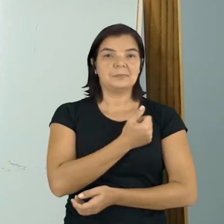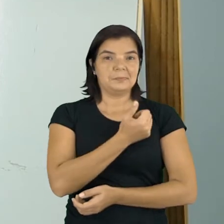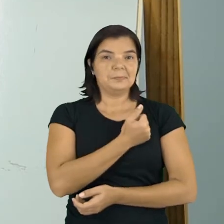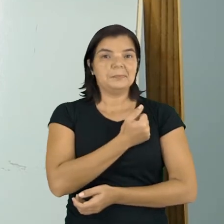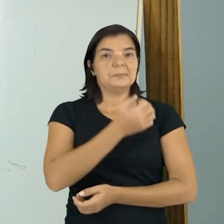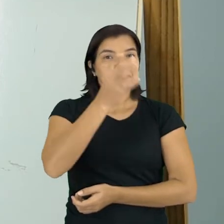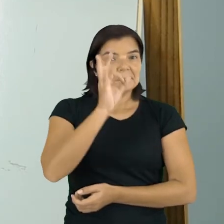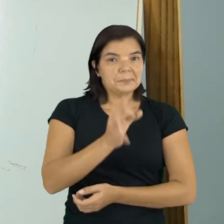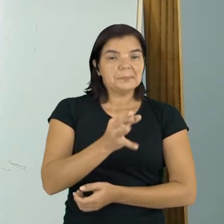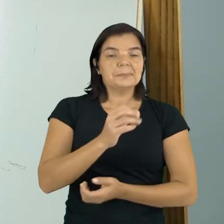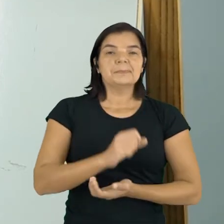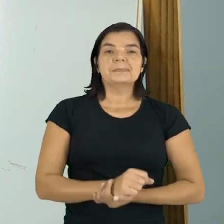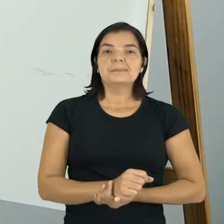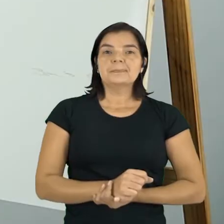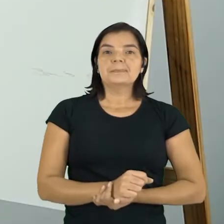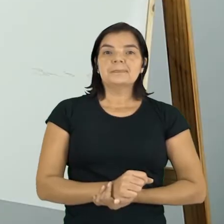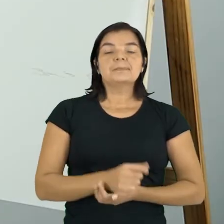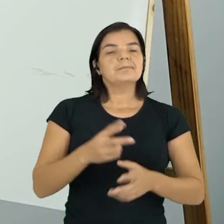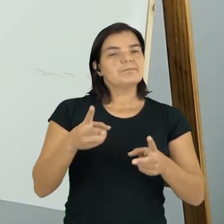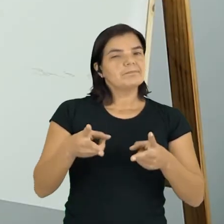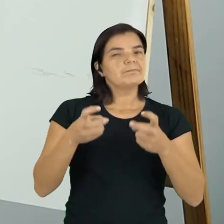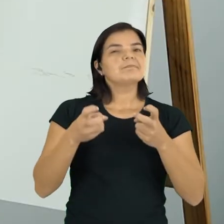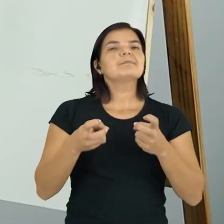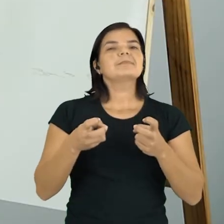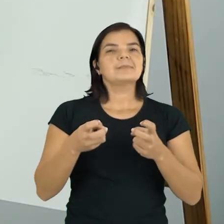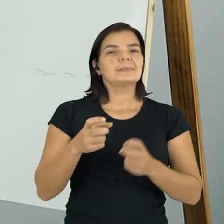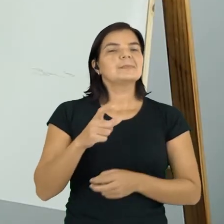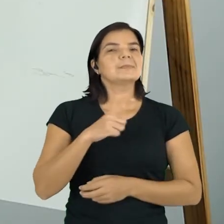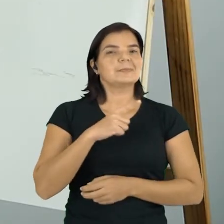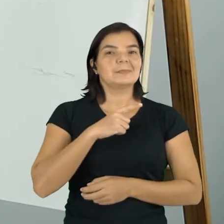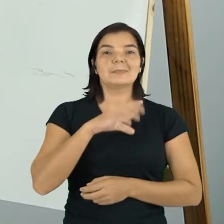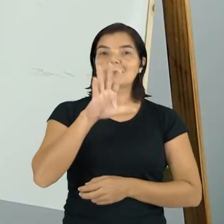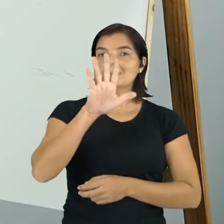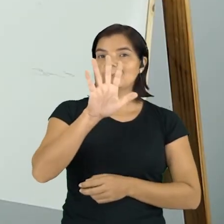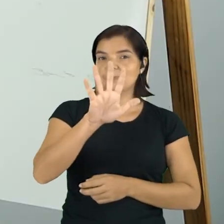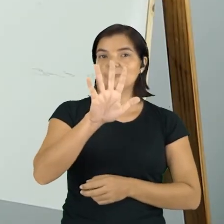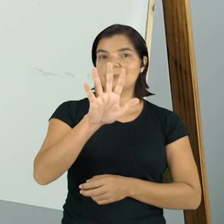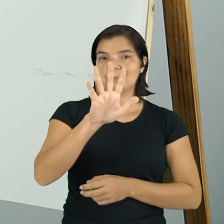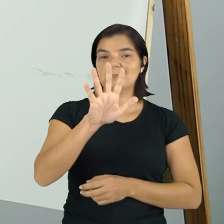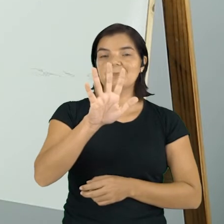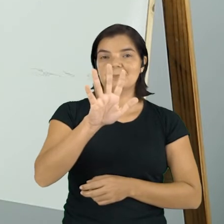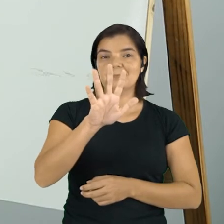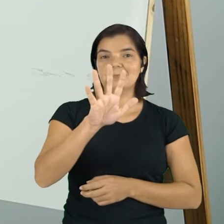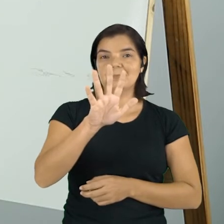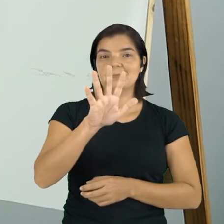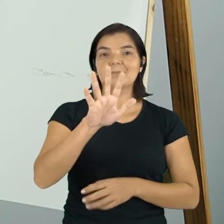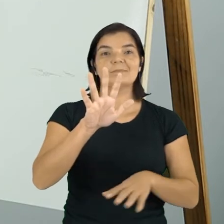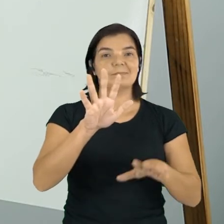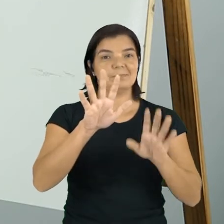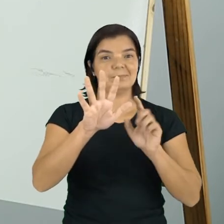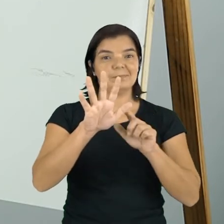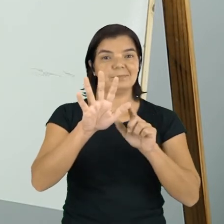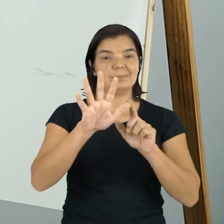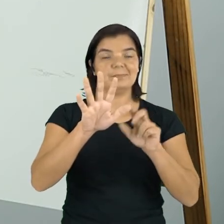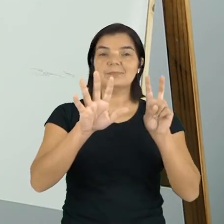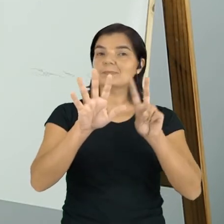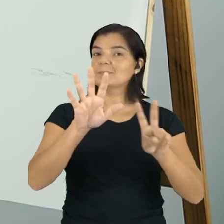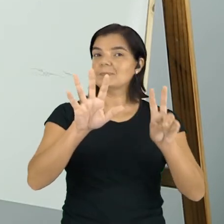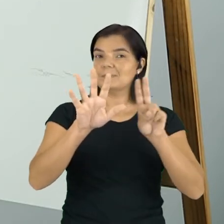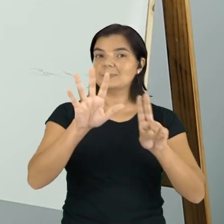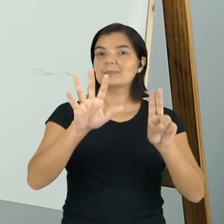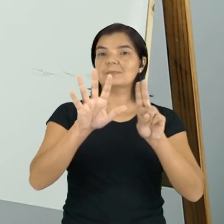5, certinho? Então, eu percebo que teve 5, um intervalo de 5. Eu usei 5